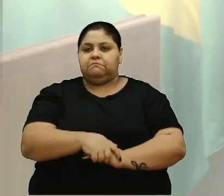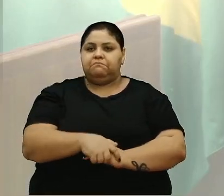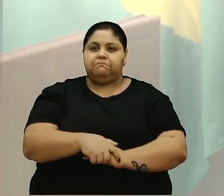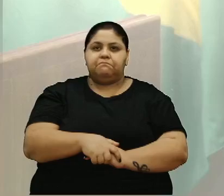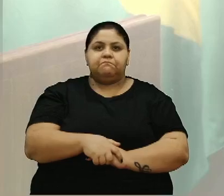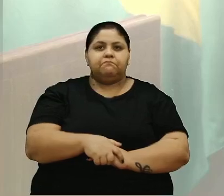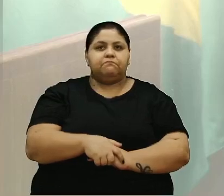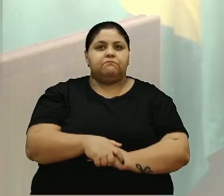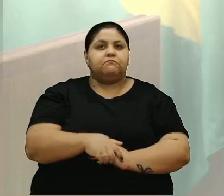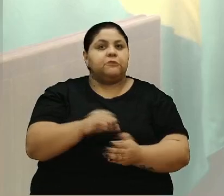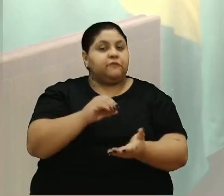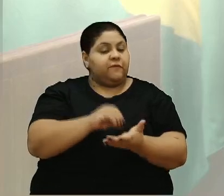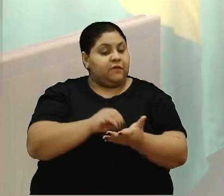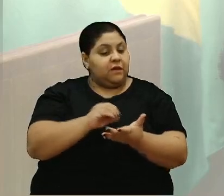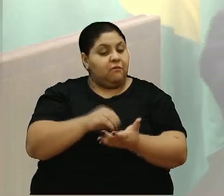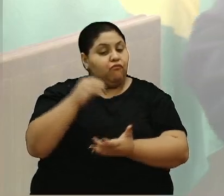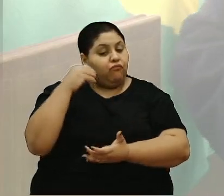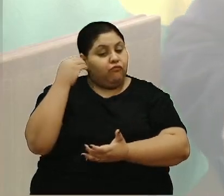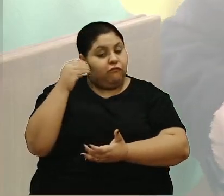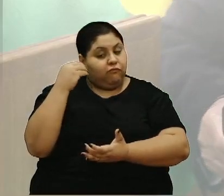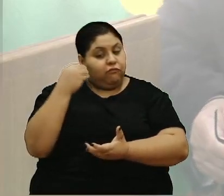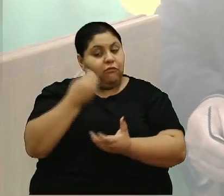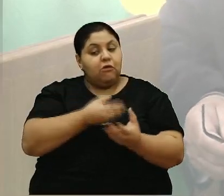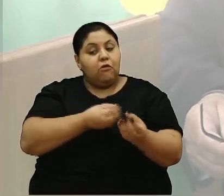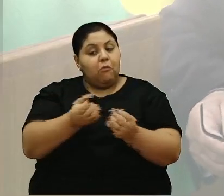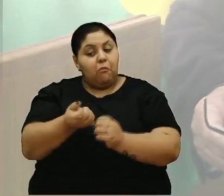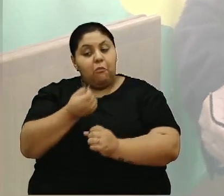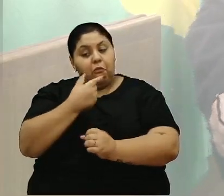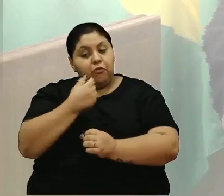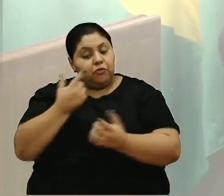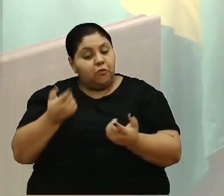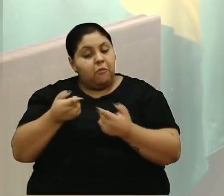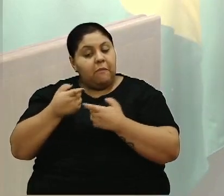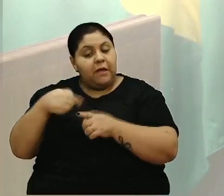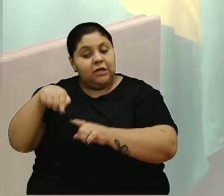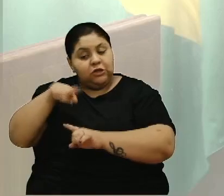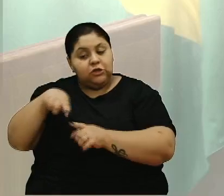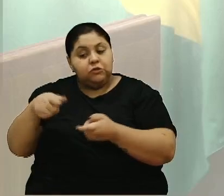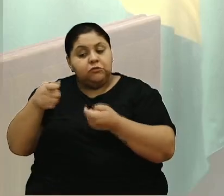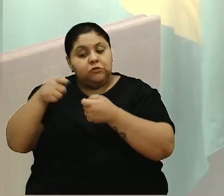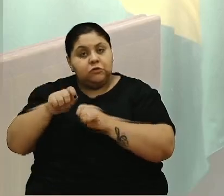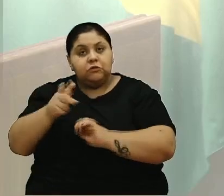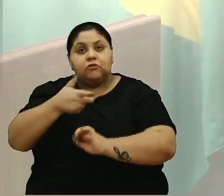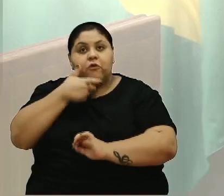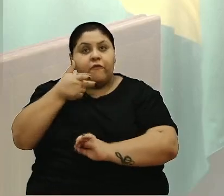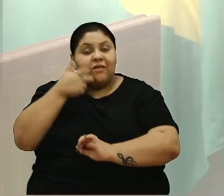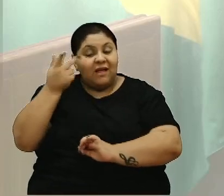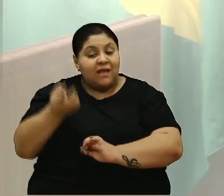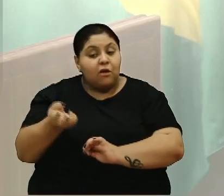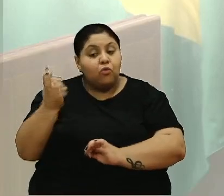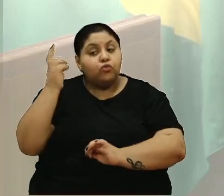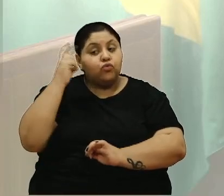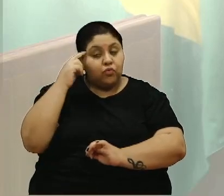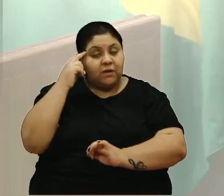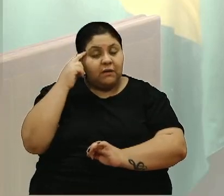Vai faltar psicólogo, vai faltar muita coisa, vai faltar remédio, mas nós precisamos dizer que a cultura